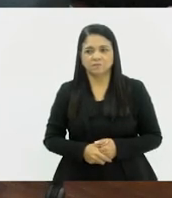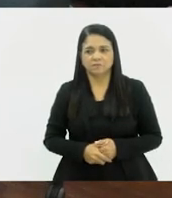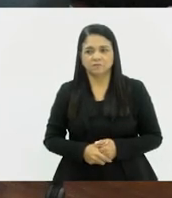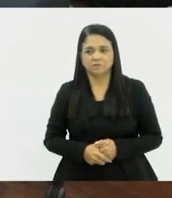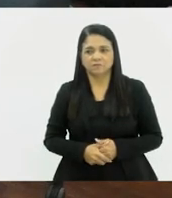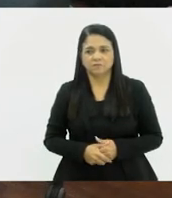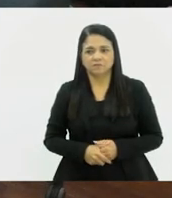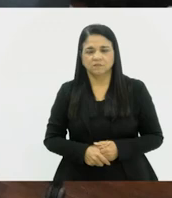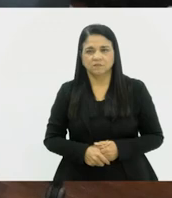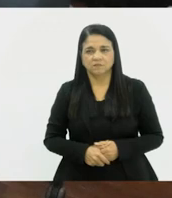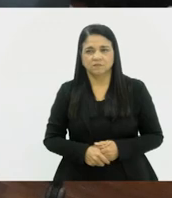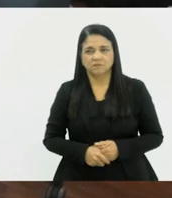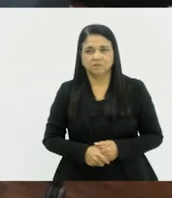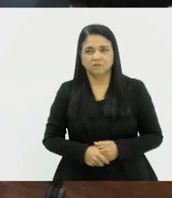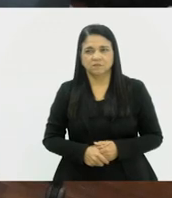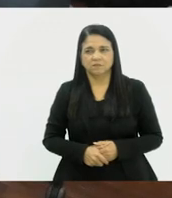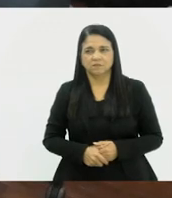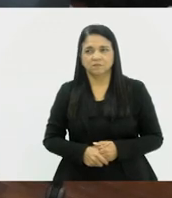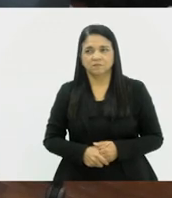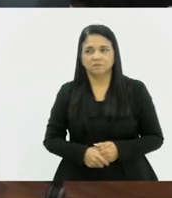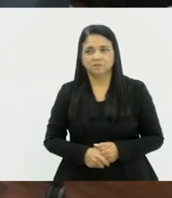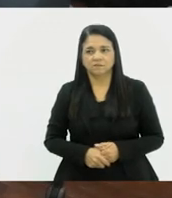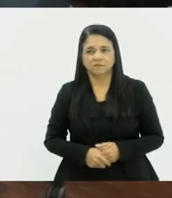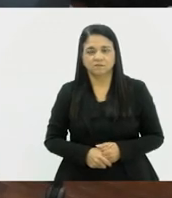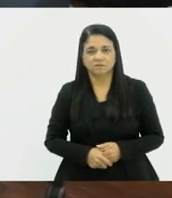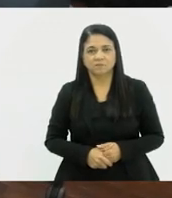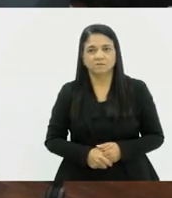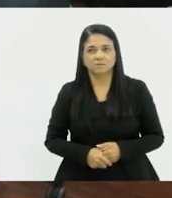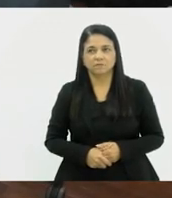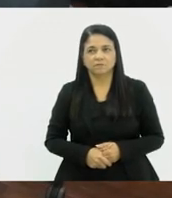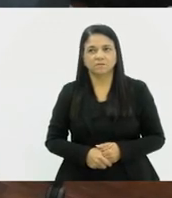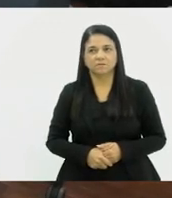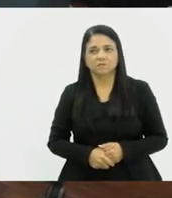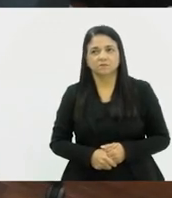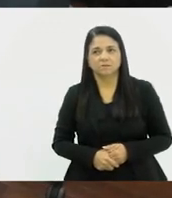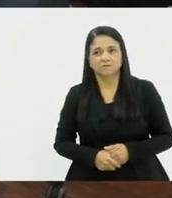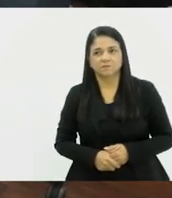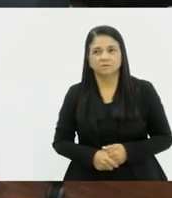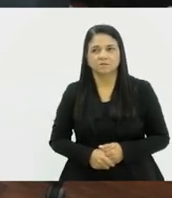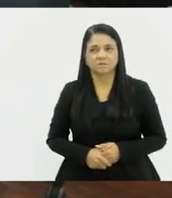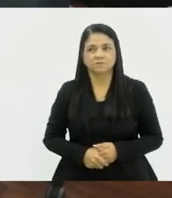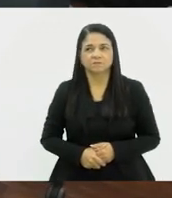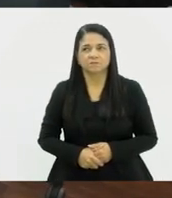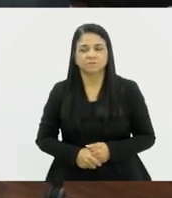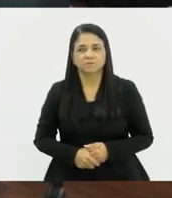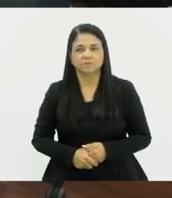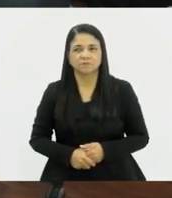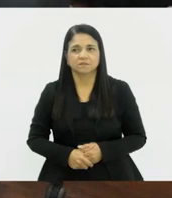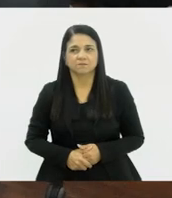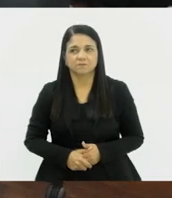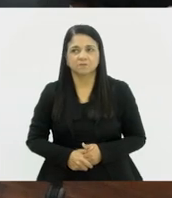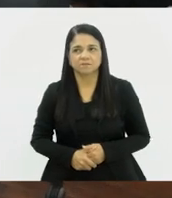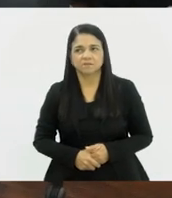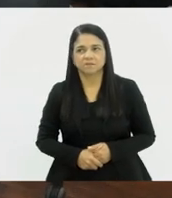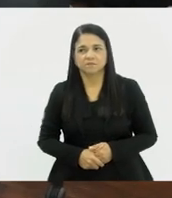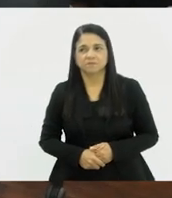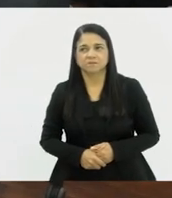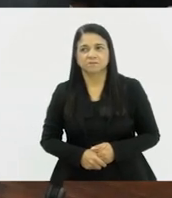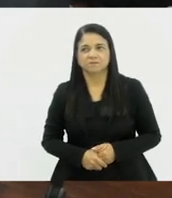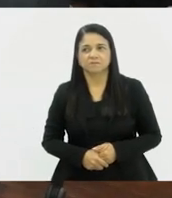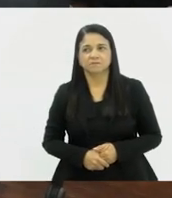ó tempo pera aí teu tempo vai ser vai começar outra vez começar de novo